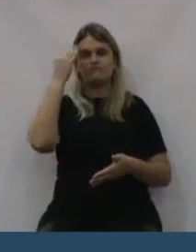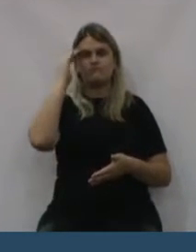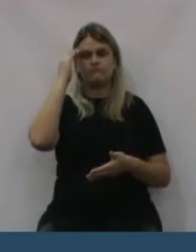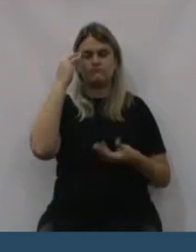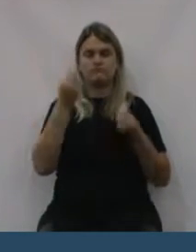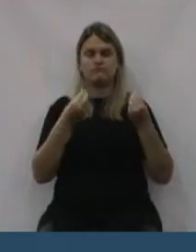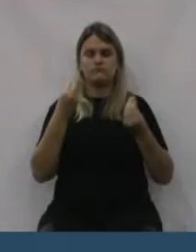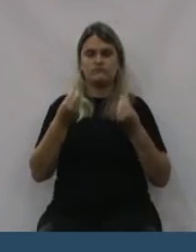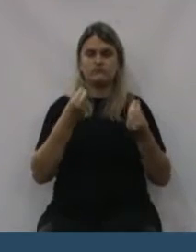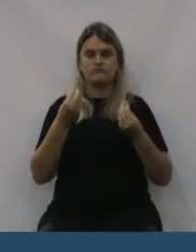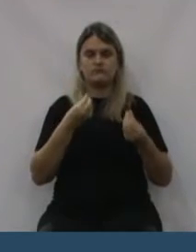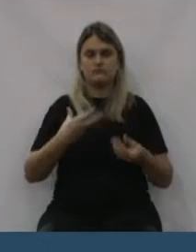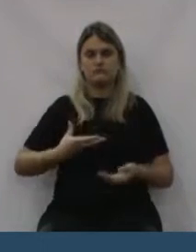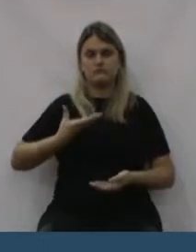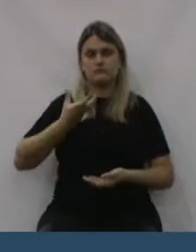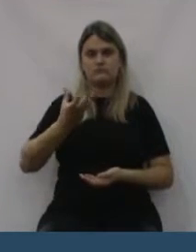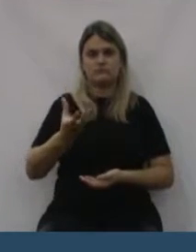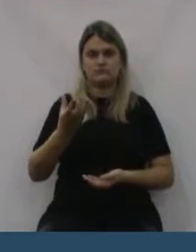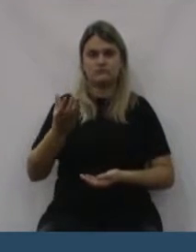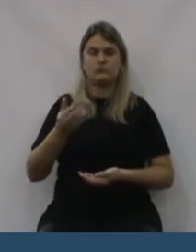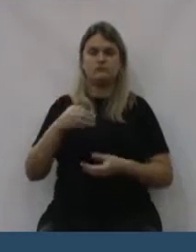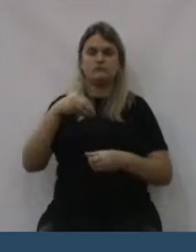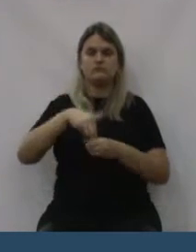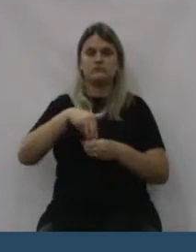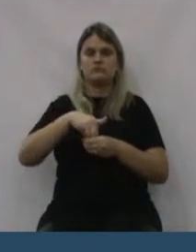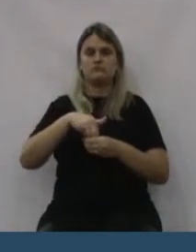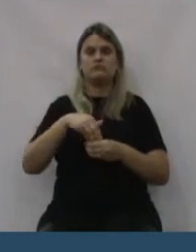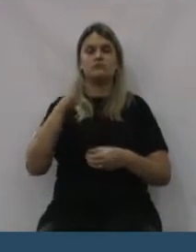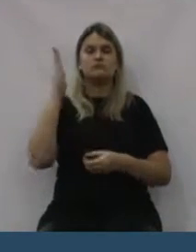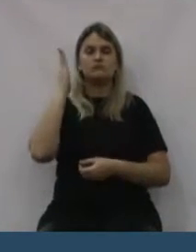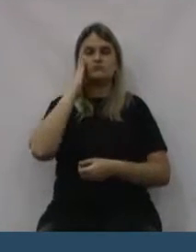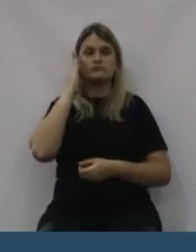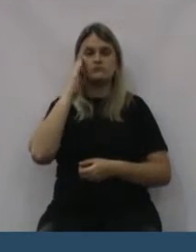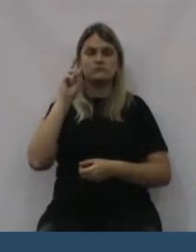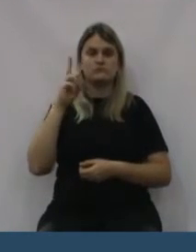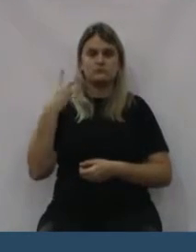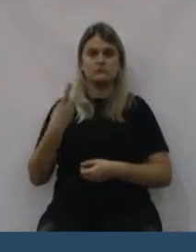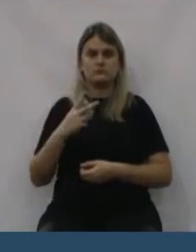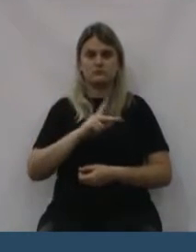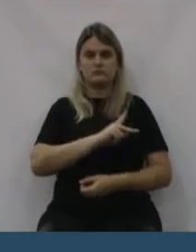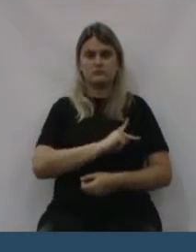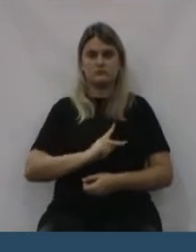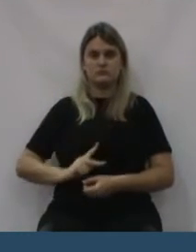lucro, tirando raras exceções.